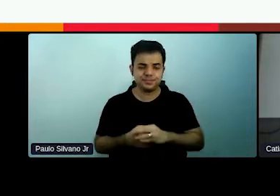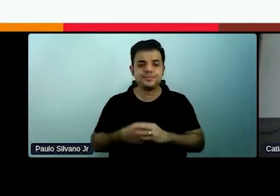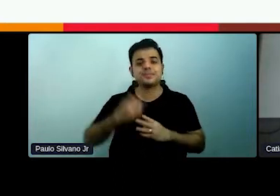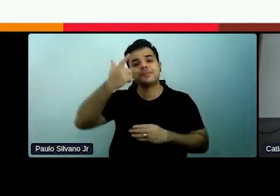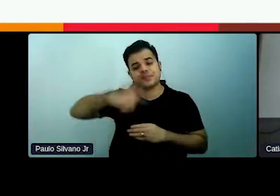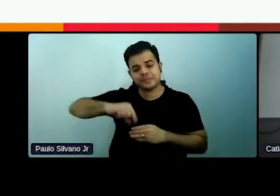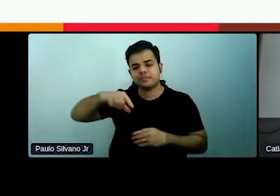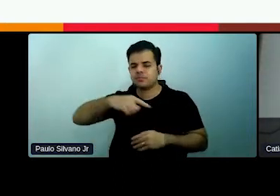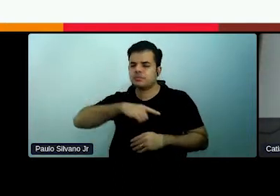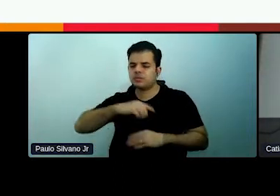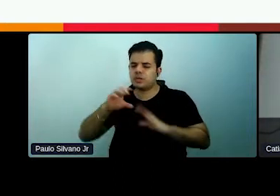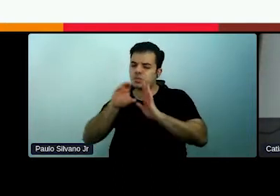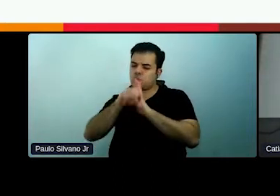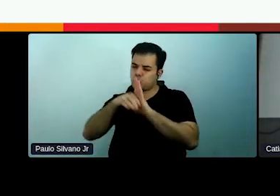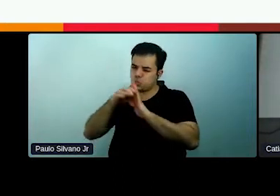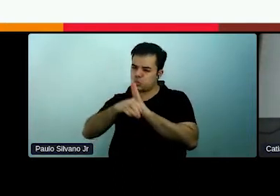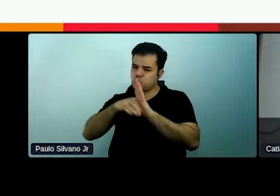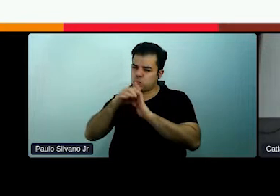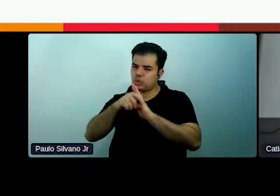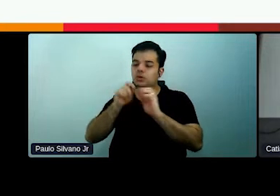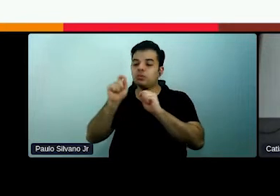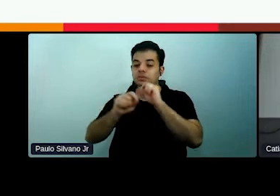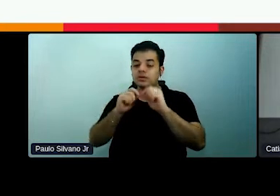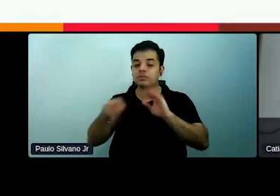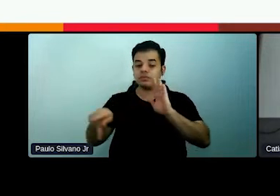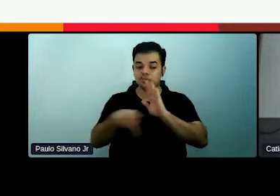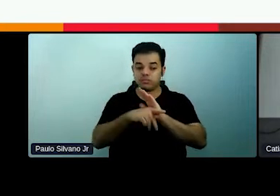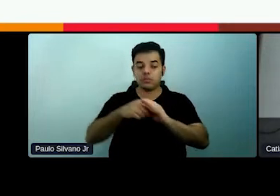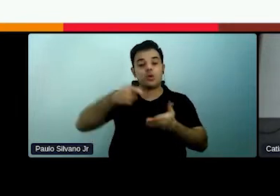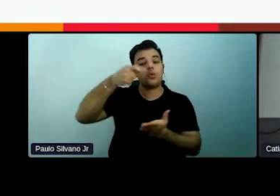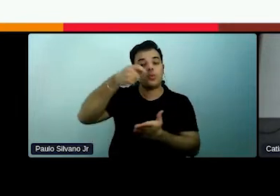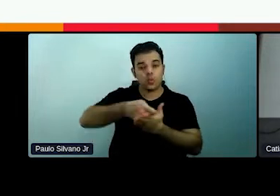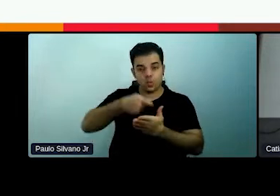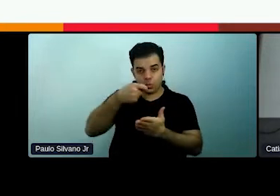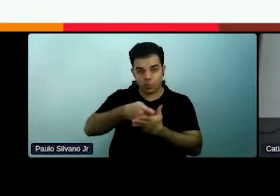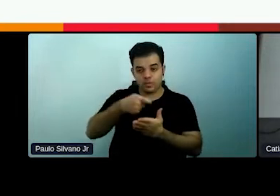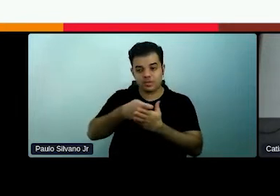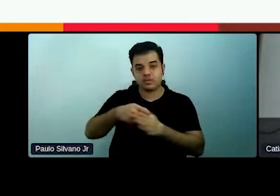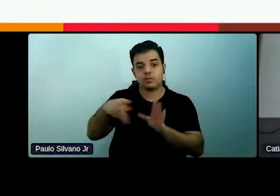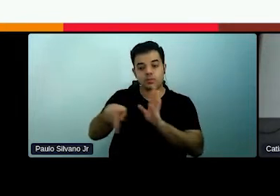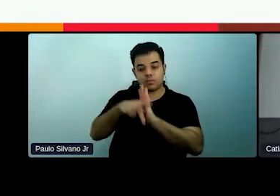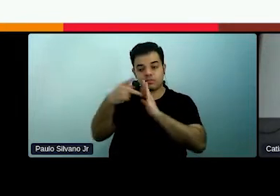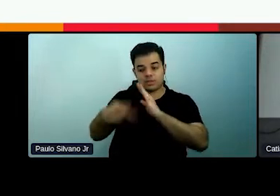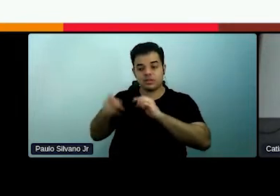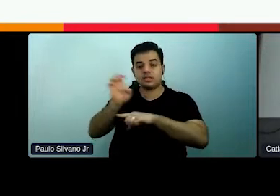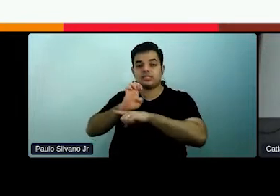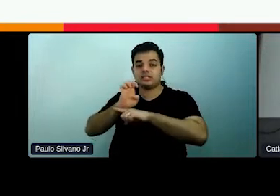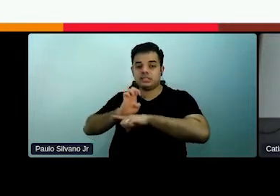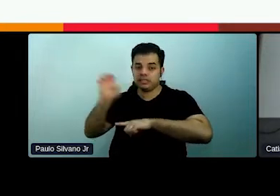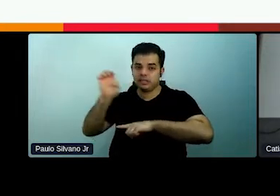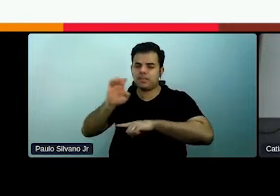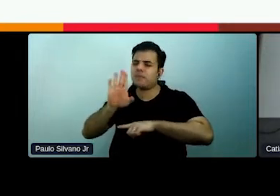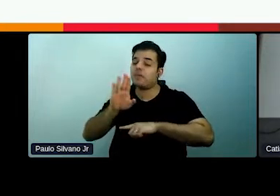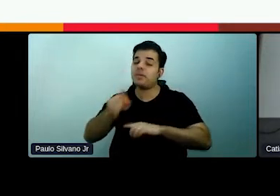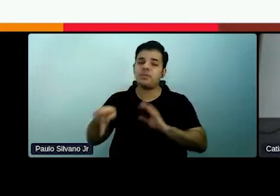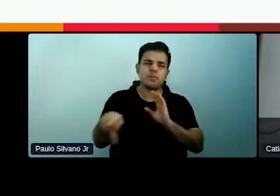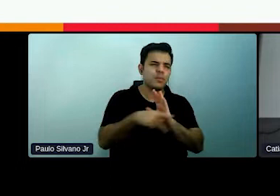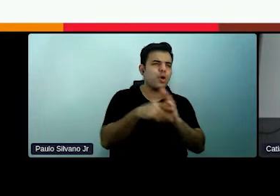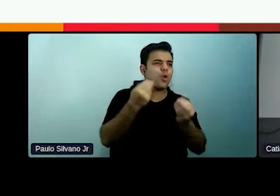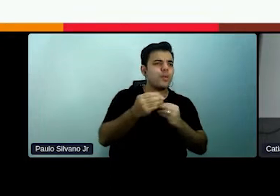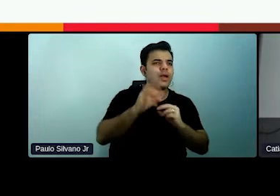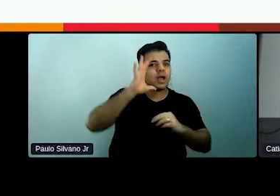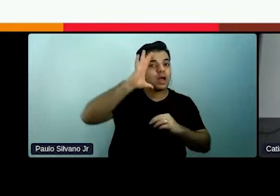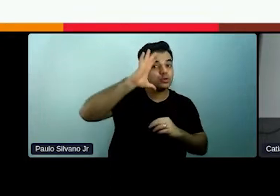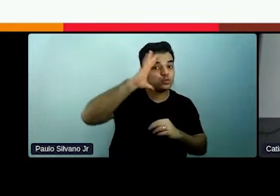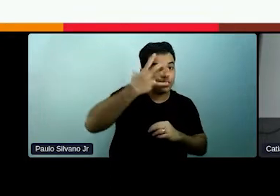tem, assim, conceitualmente, que a política pública é uma obrigação do Estado, mas como a política pública é resolver problemas